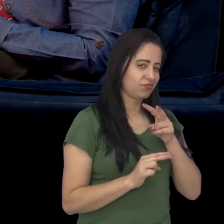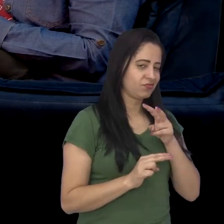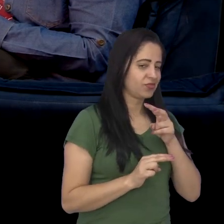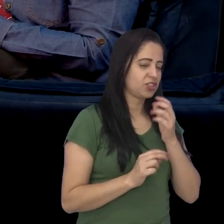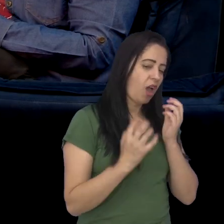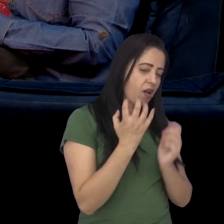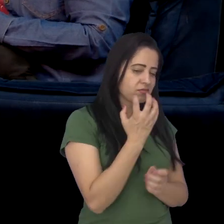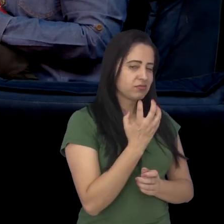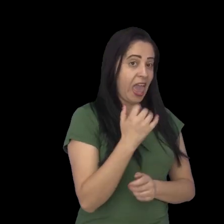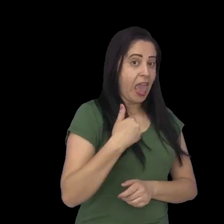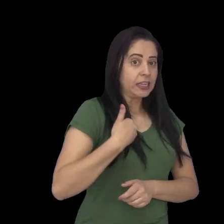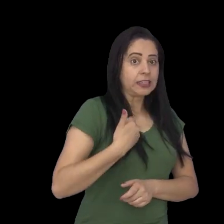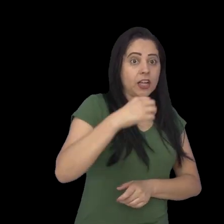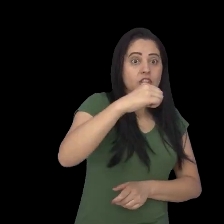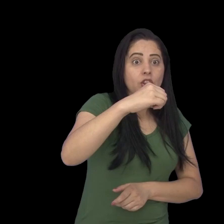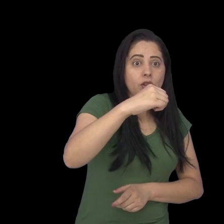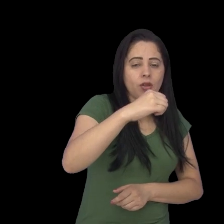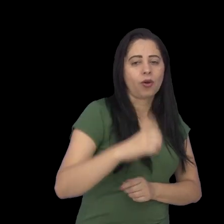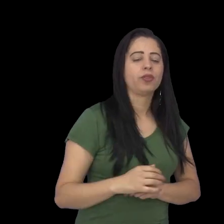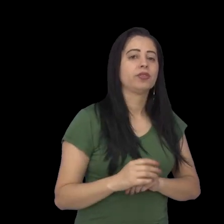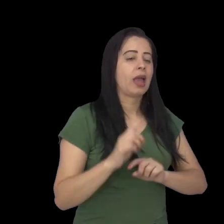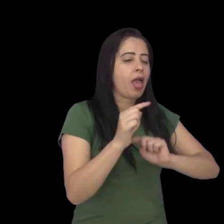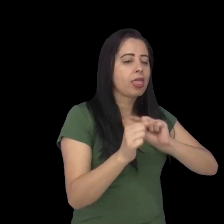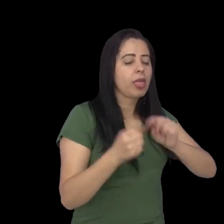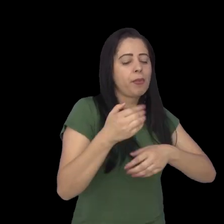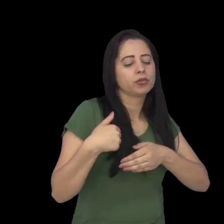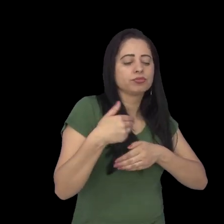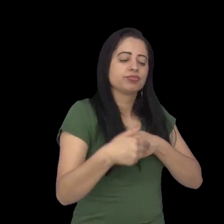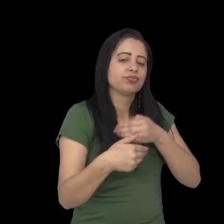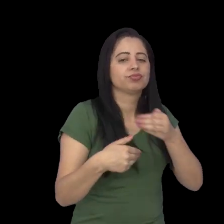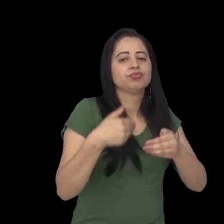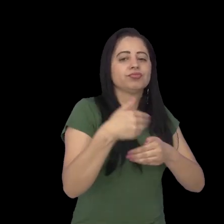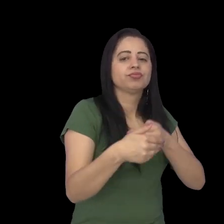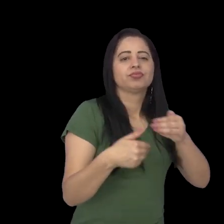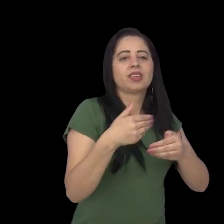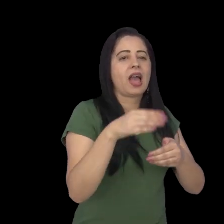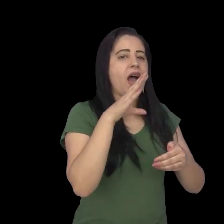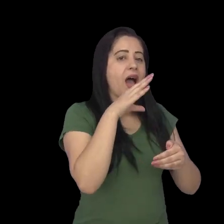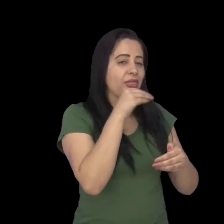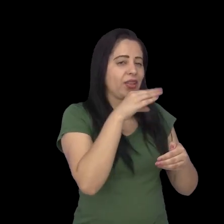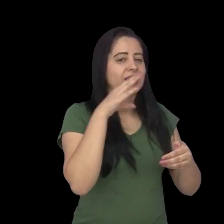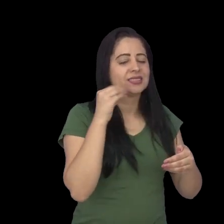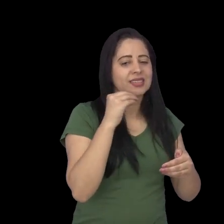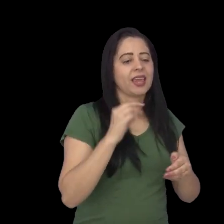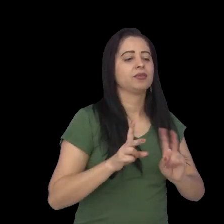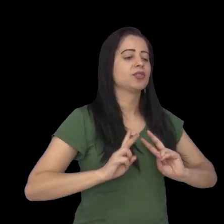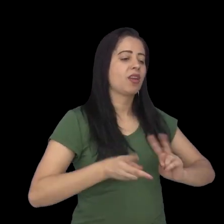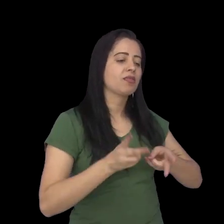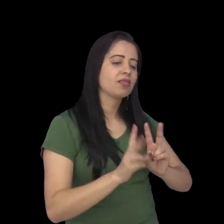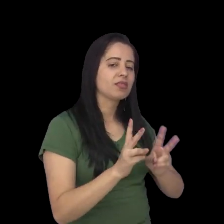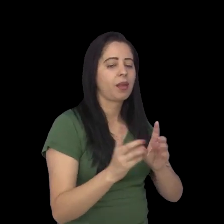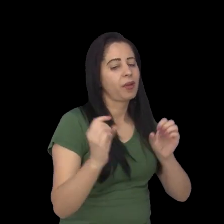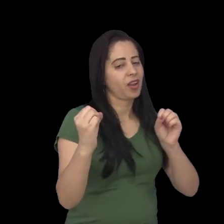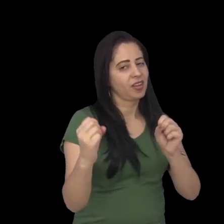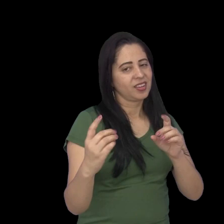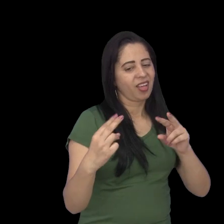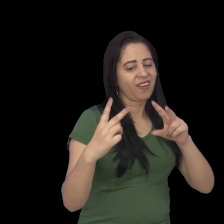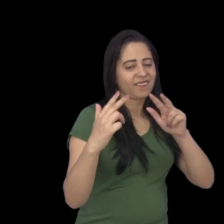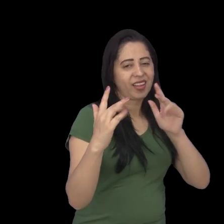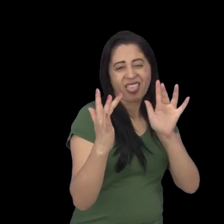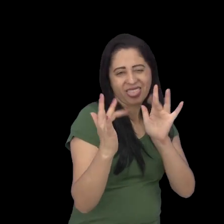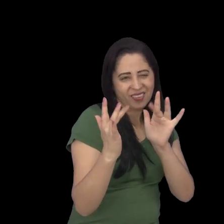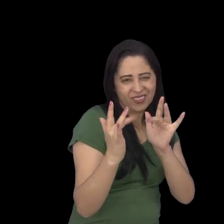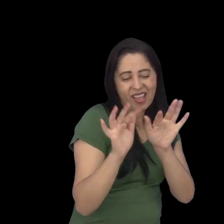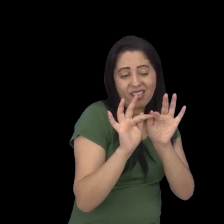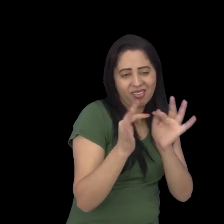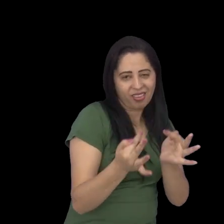e já fiquei com uma quedinha por ele. Esse eu tinha 9 anos. E aí depois, mais adolescente, a gente ficava, se